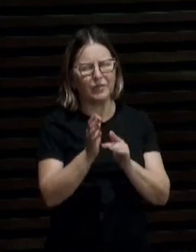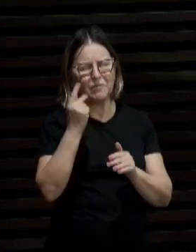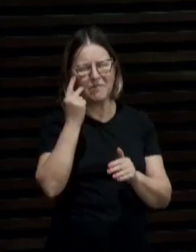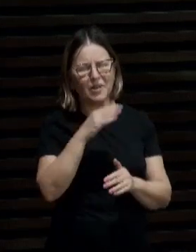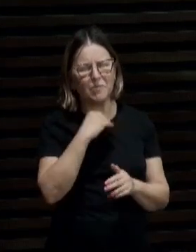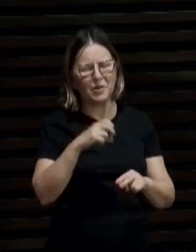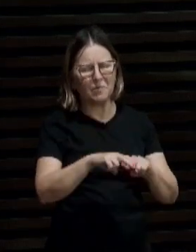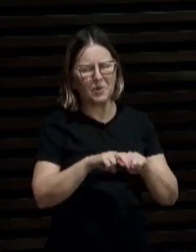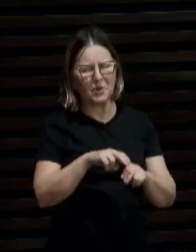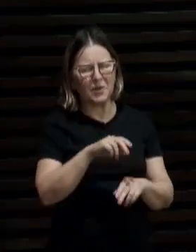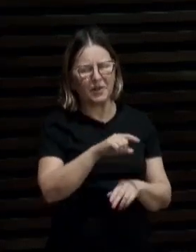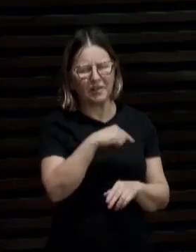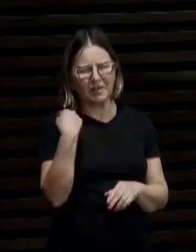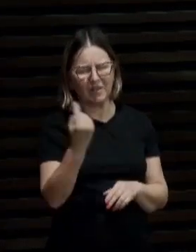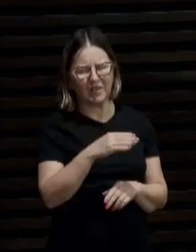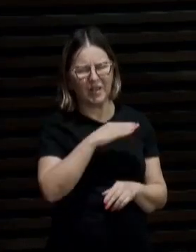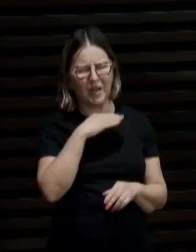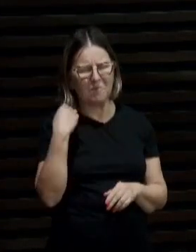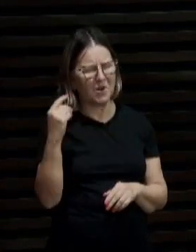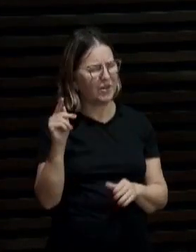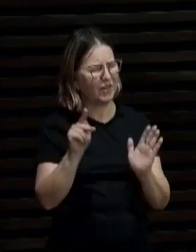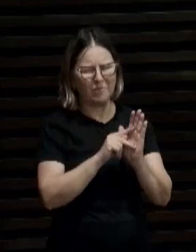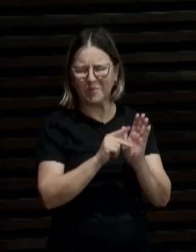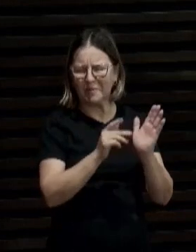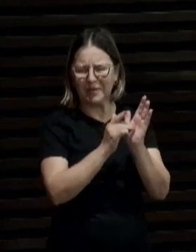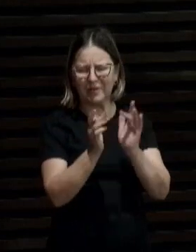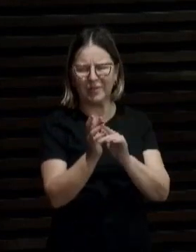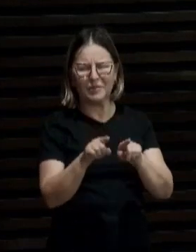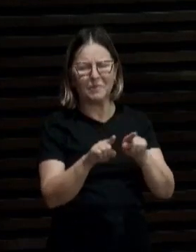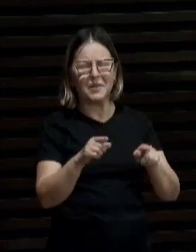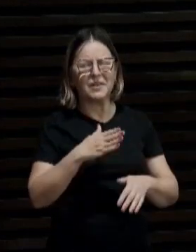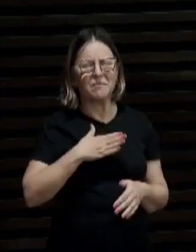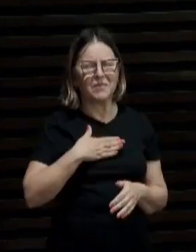não era dele, Pai, uma morte que era minha e de cada um aqui, meu Pai.